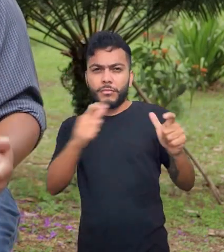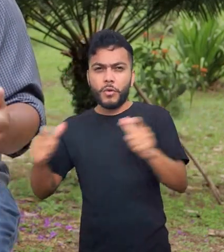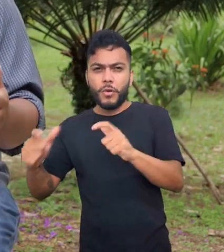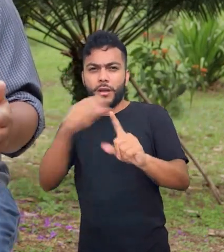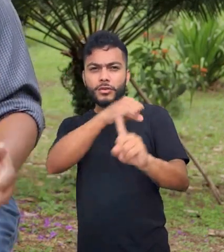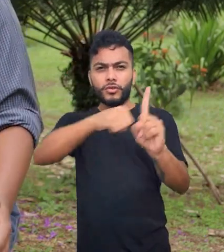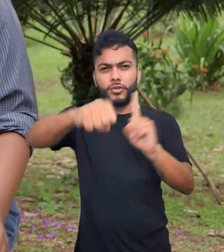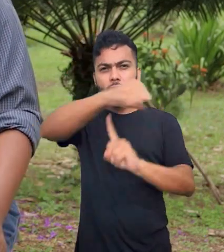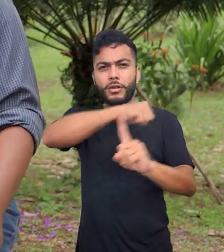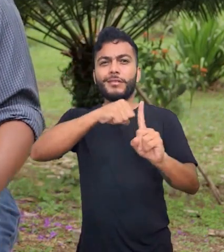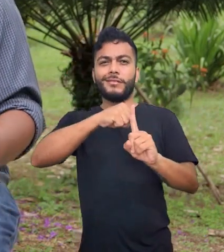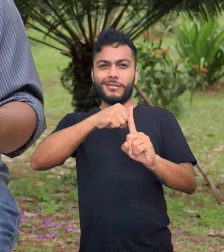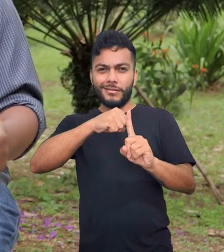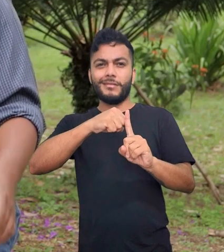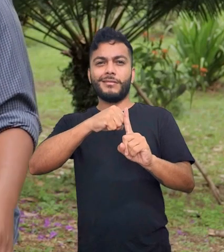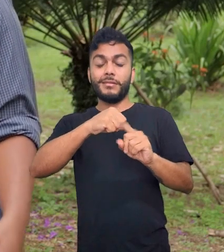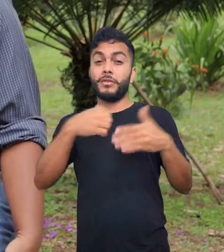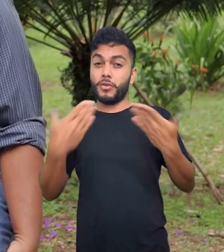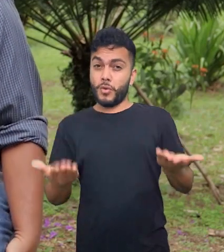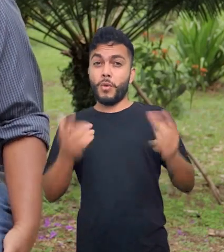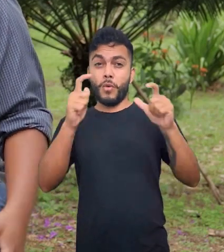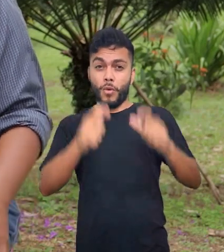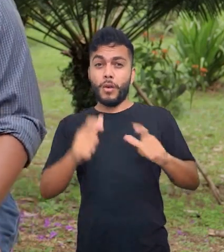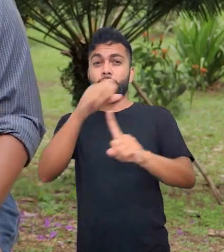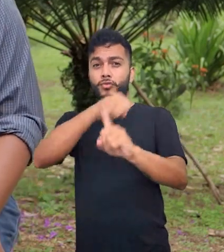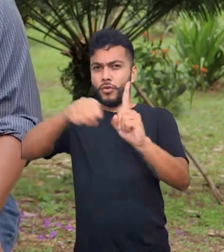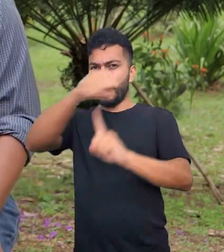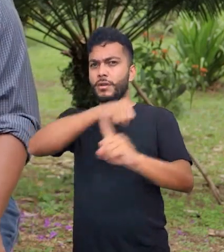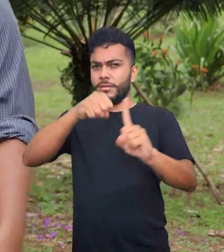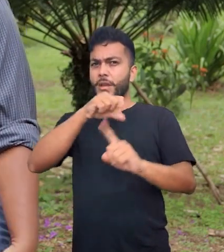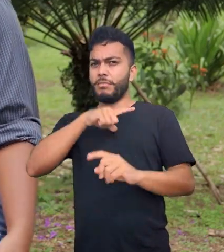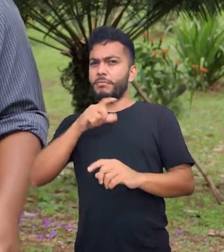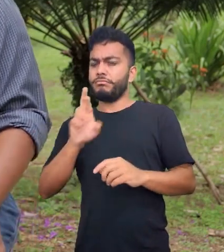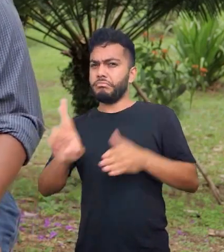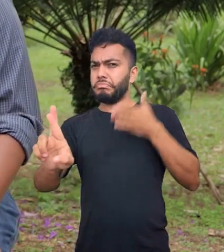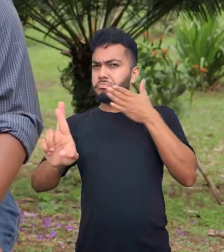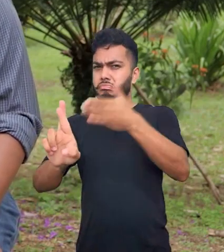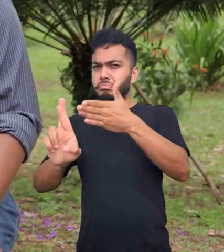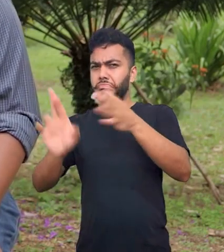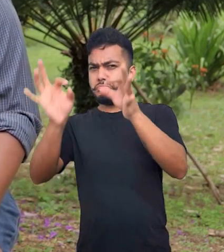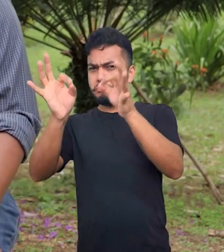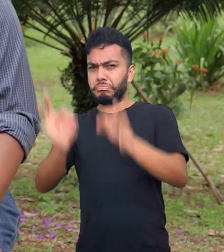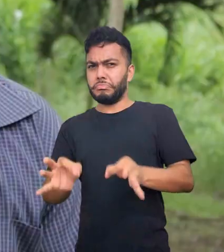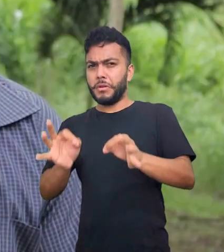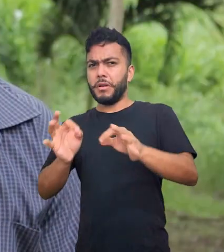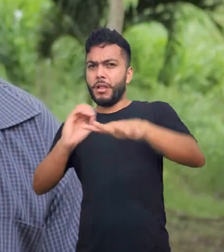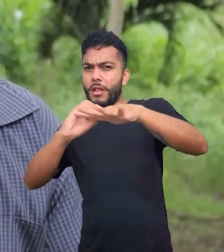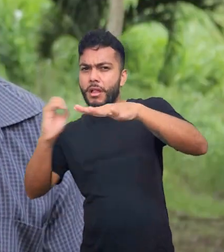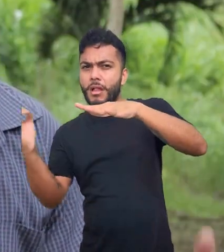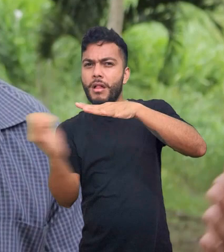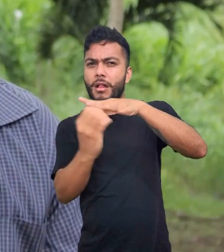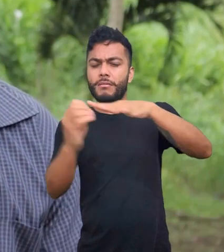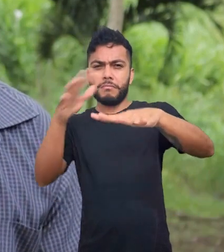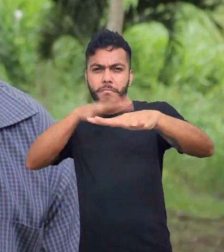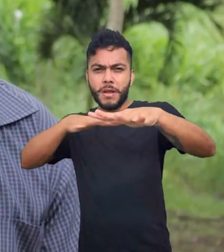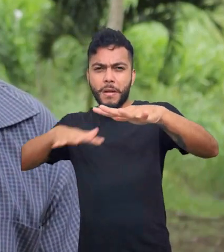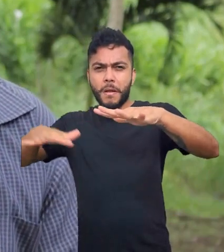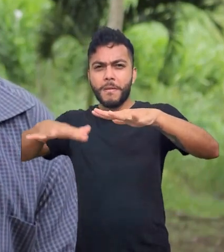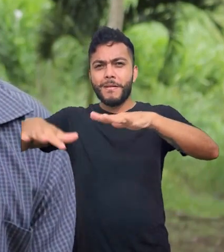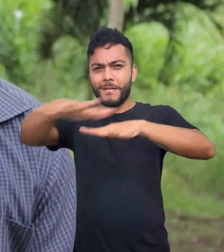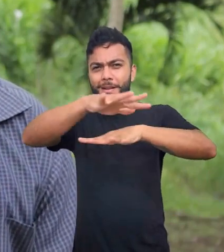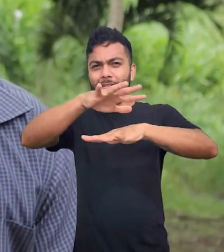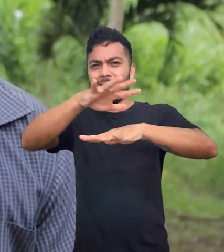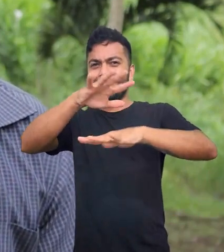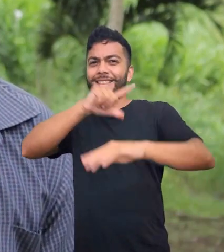do Recôncavo, do Vale do Jequiriçá, dos territórios que são atravessados pela UFRB. Estudar não era para quem queria,